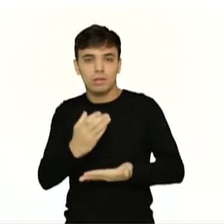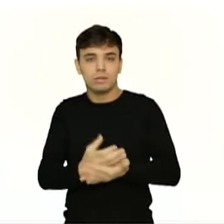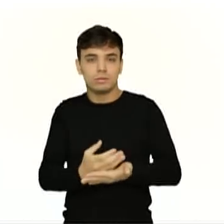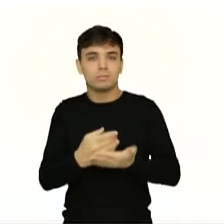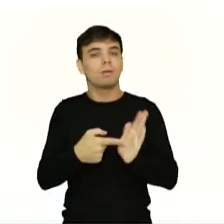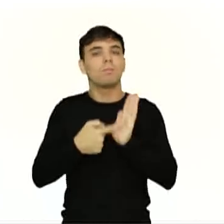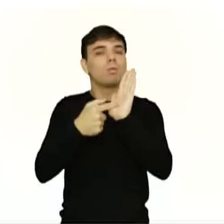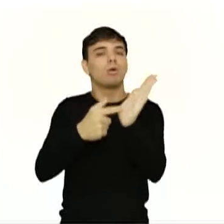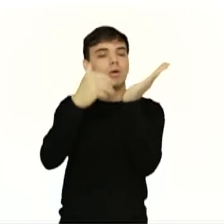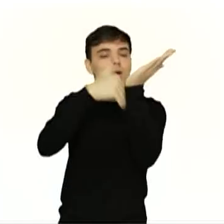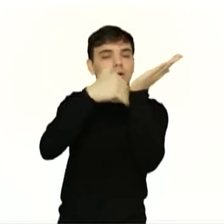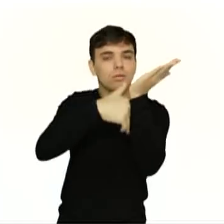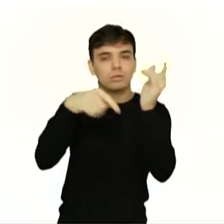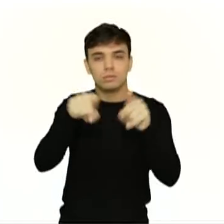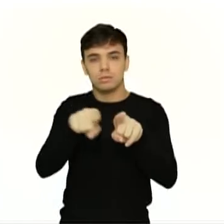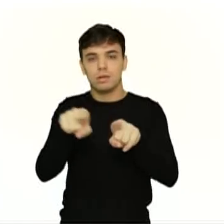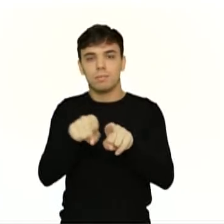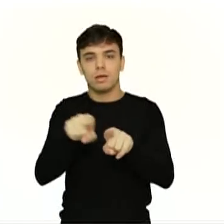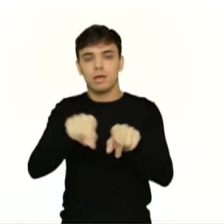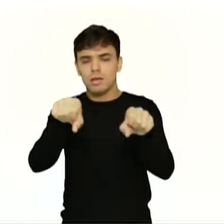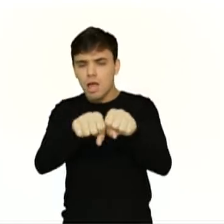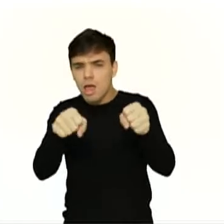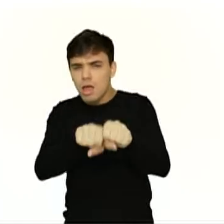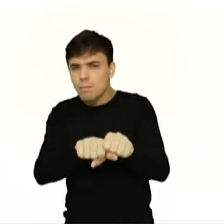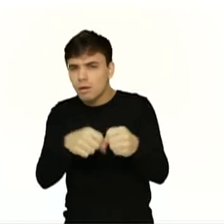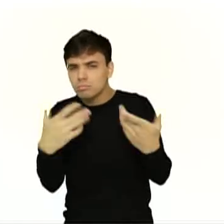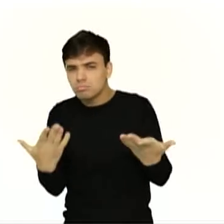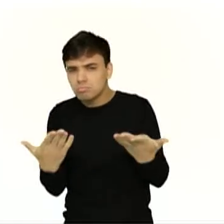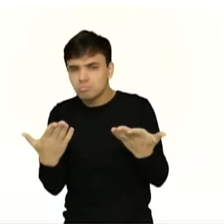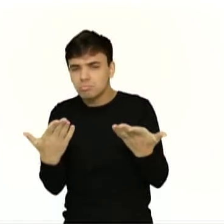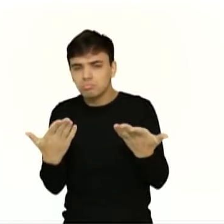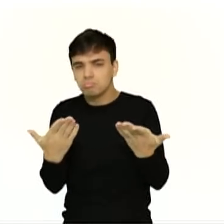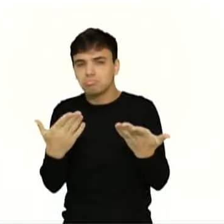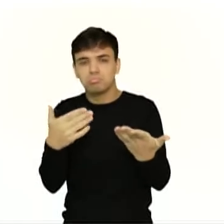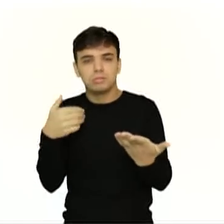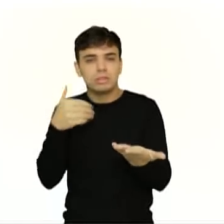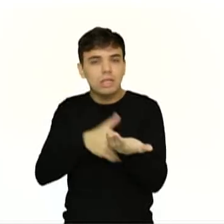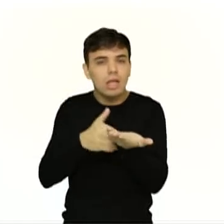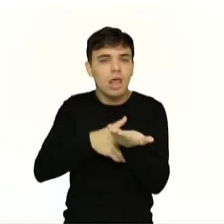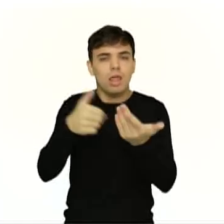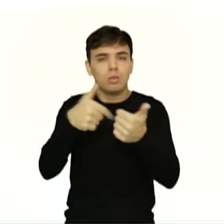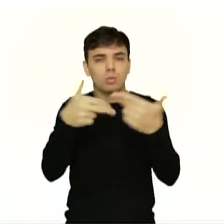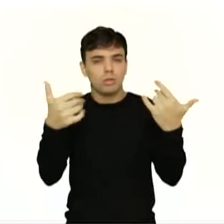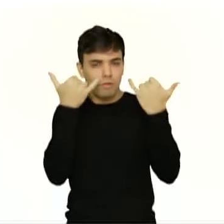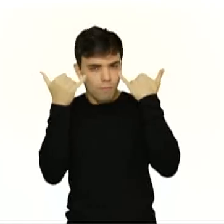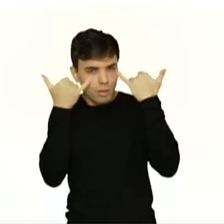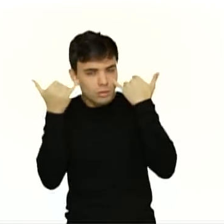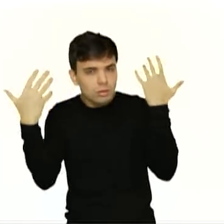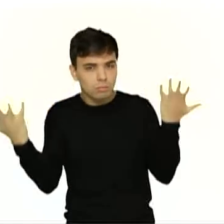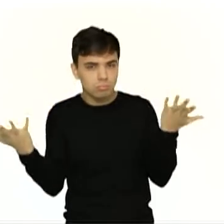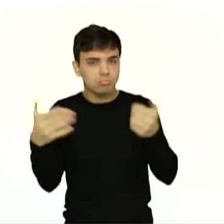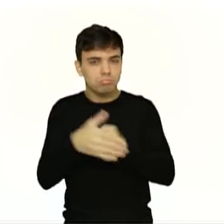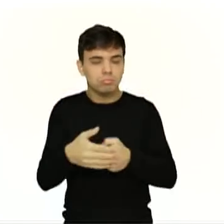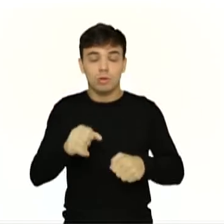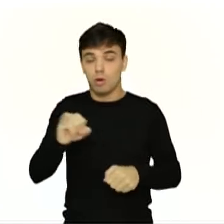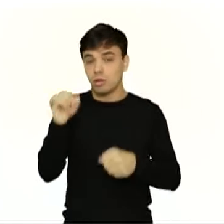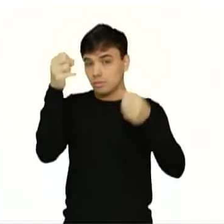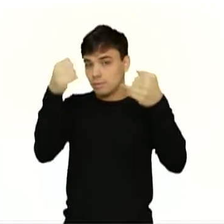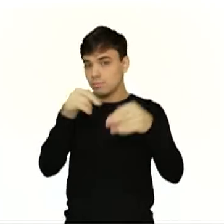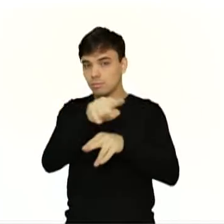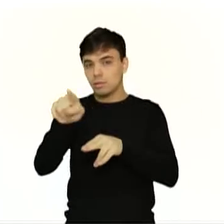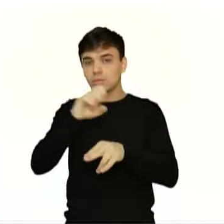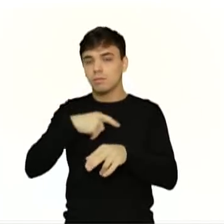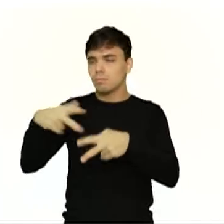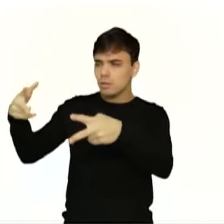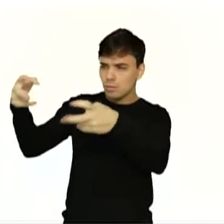Quebra de sigilo, vazamento de informações sigilosas. Por que eu estou falando isso para vocês, gente? Porque se você olhar do ponto de vista da